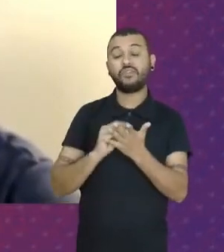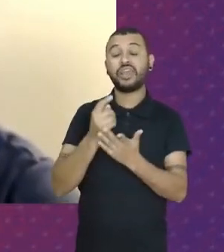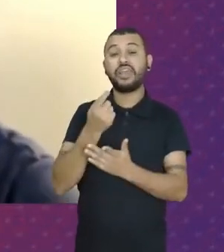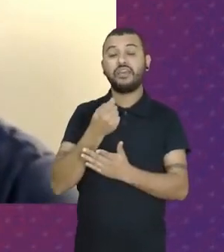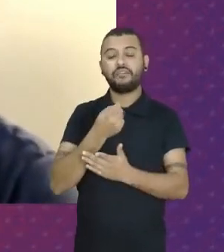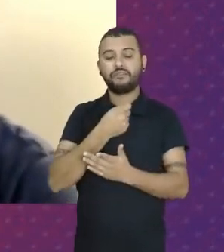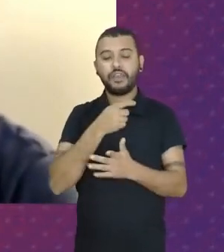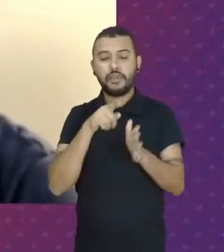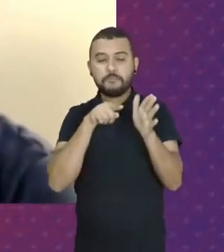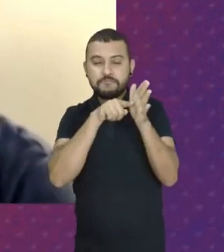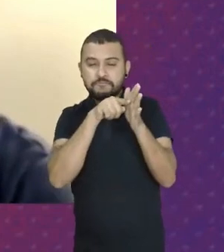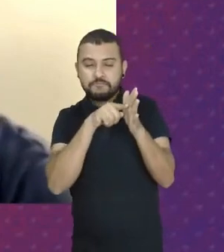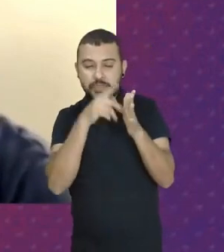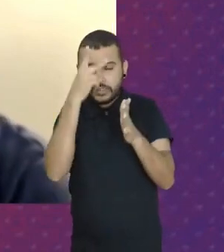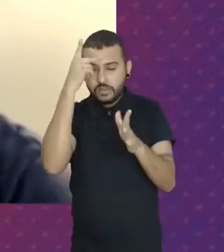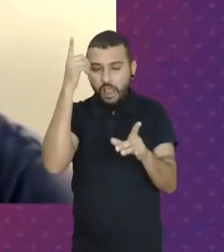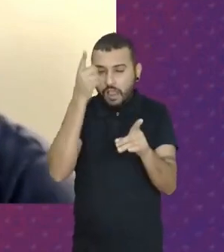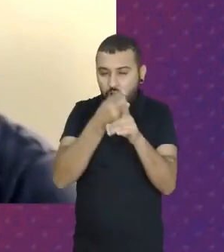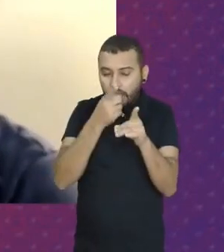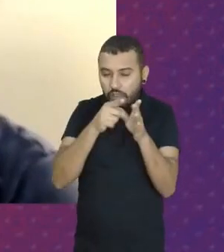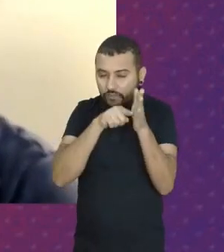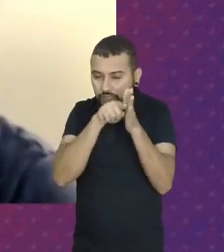fiscalização. Bom,